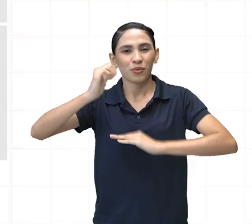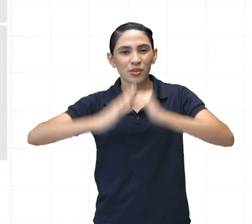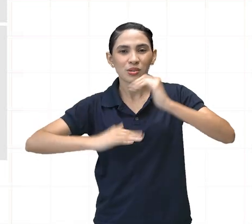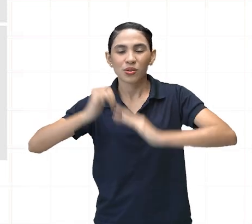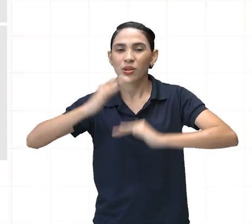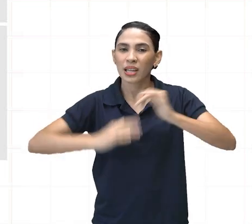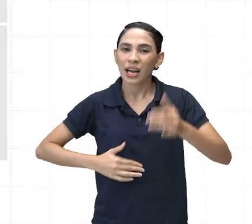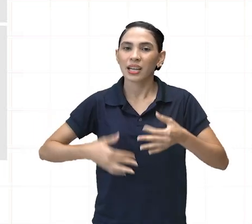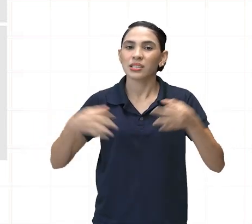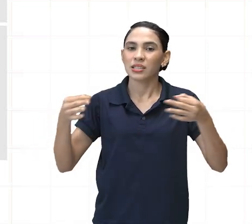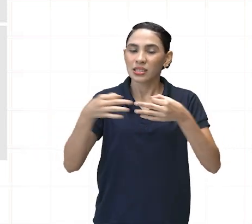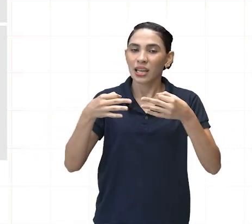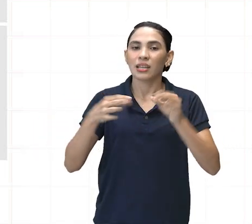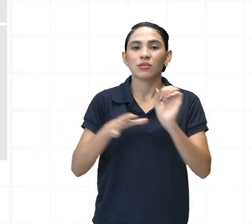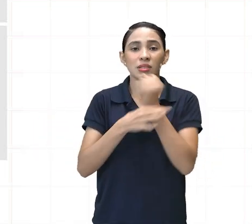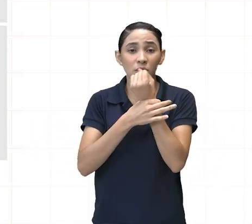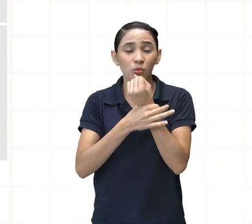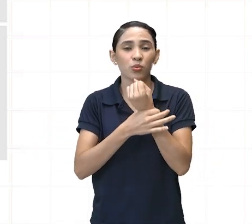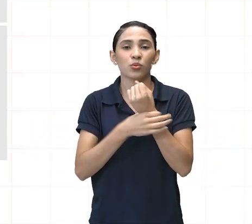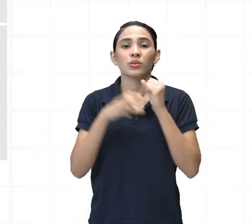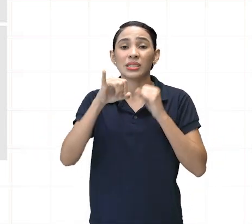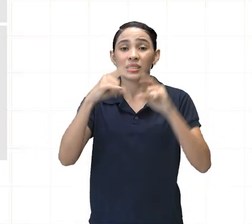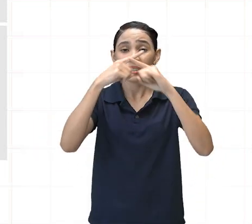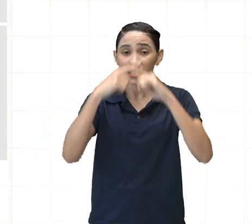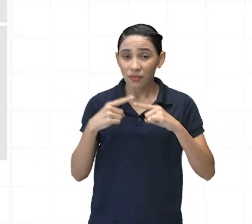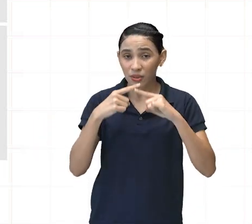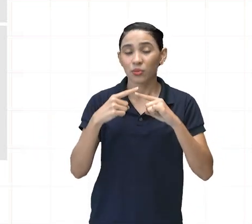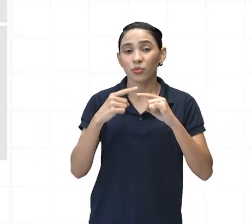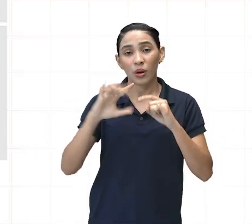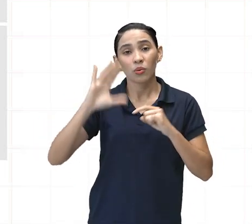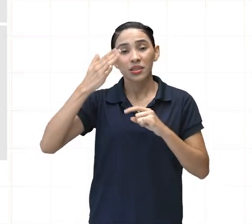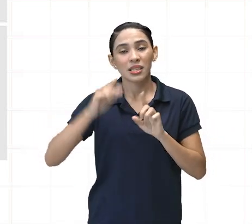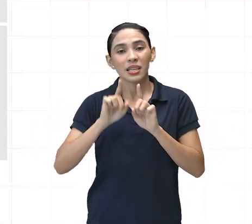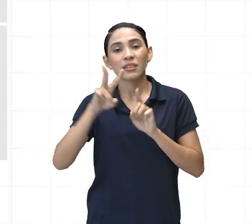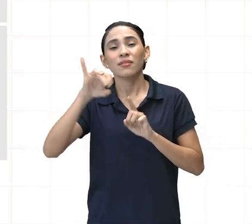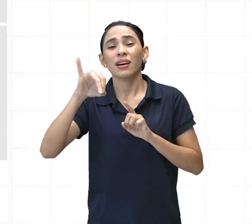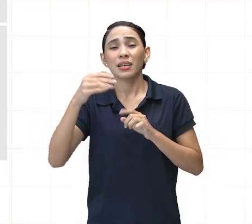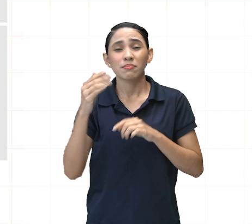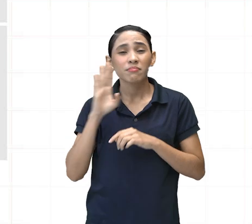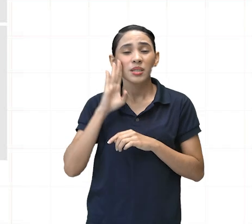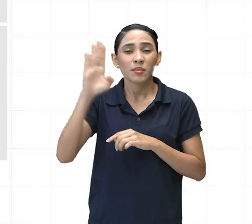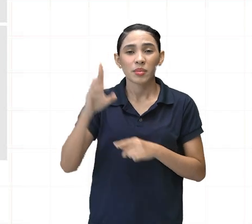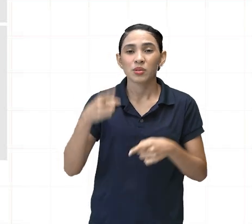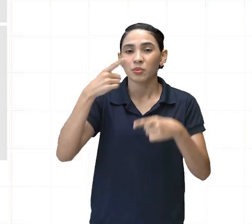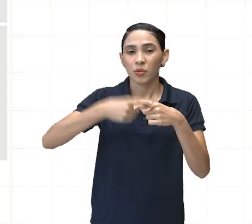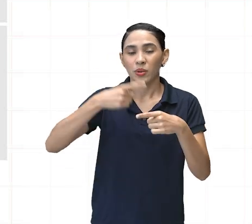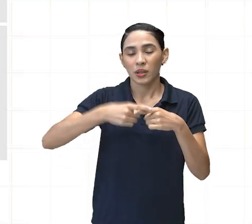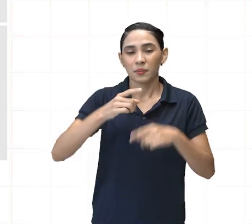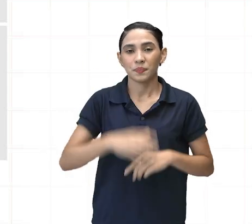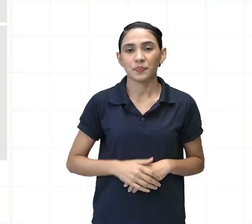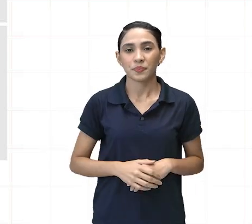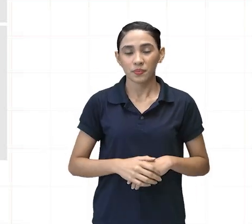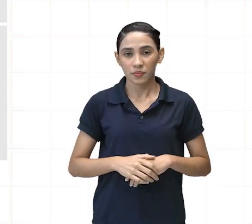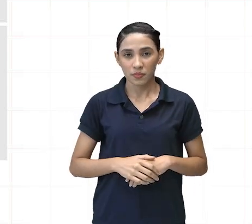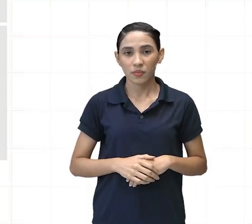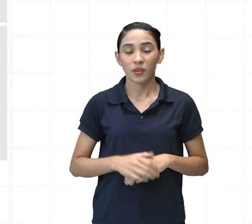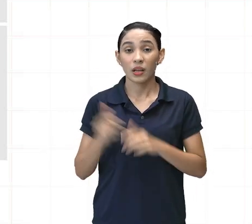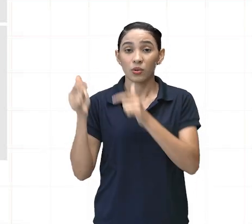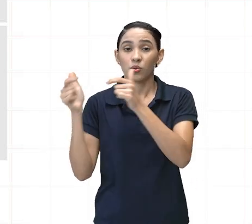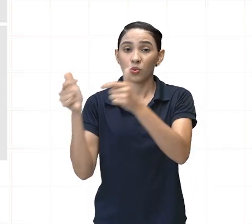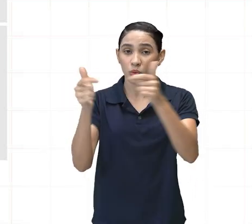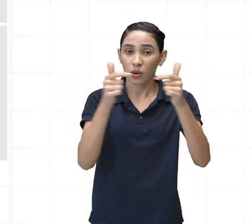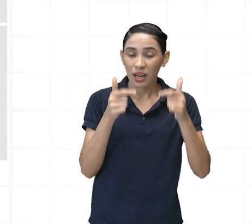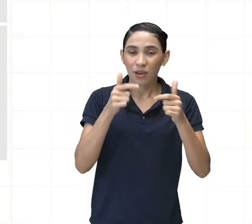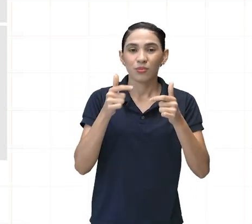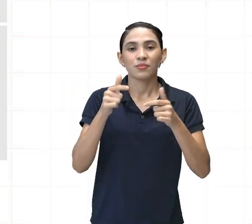vários desafios aí que possam surgir. E isso, gente, vai se dar, né, por conta do quê? Da